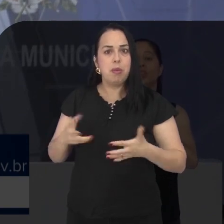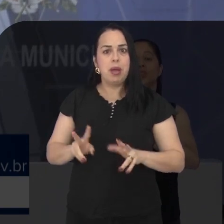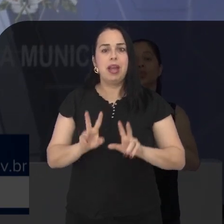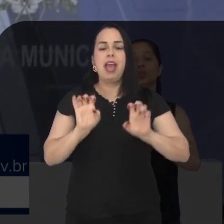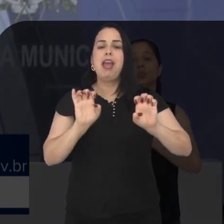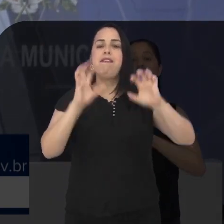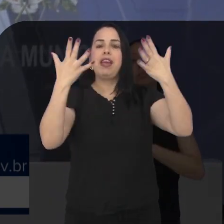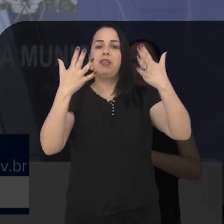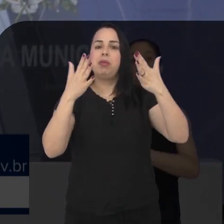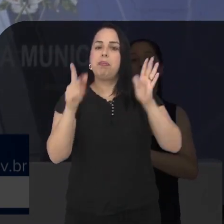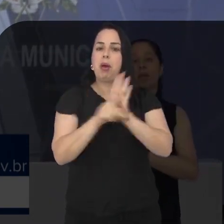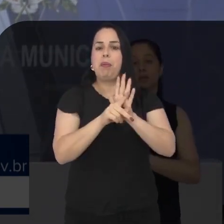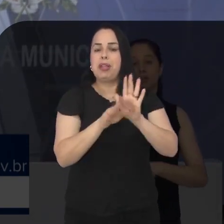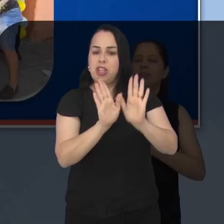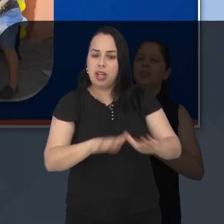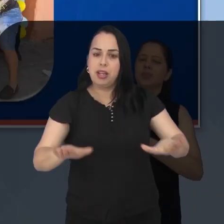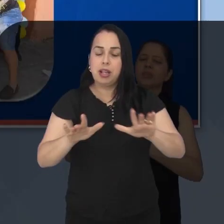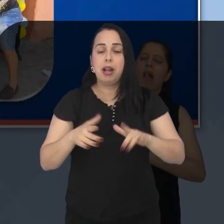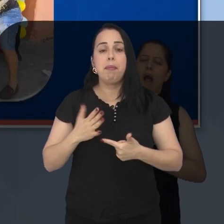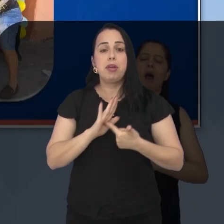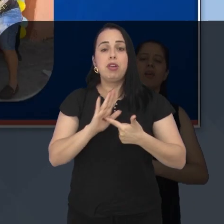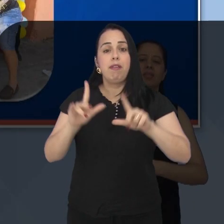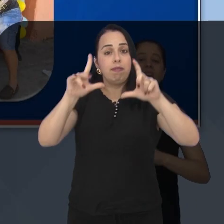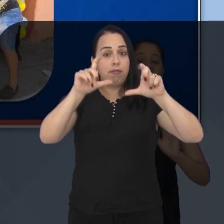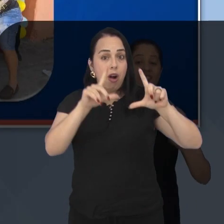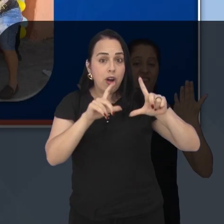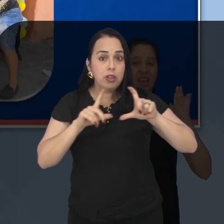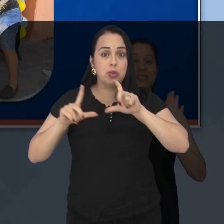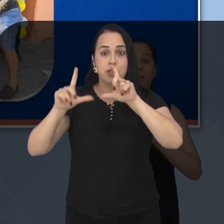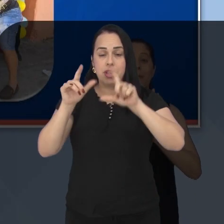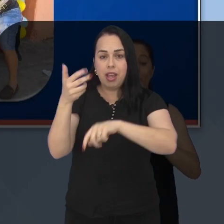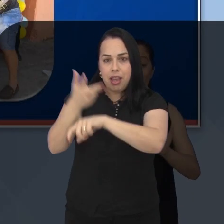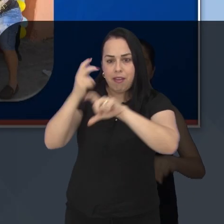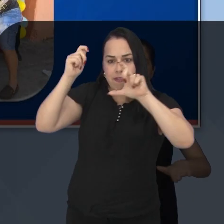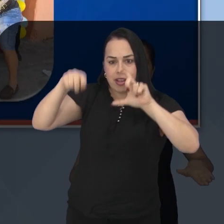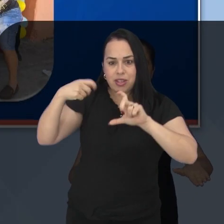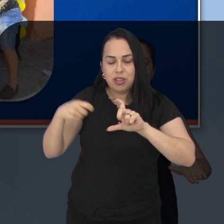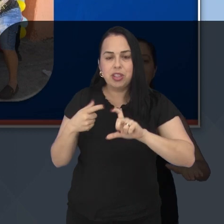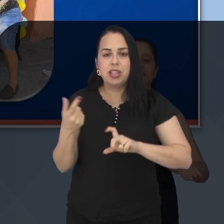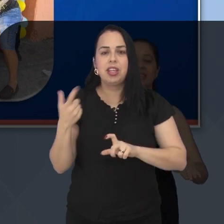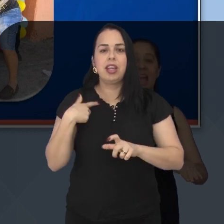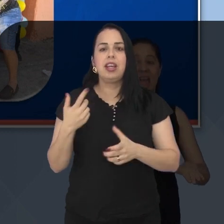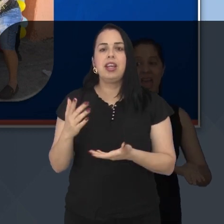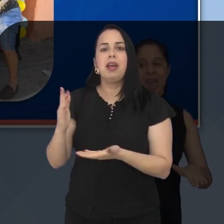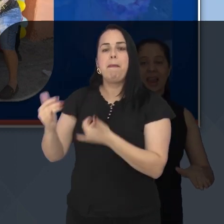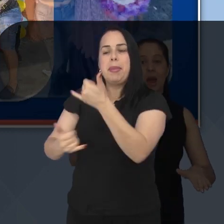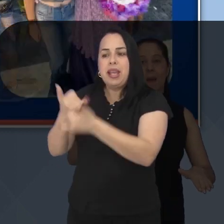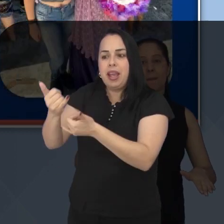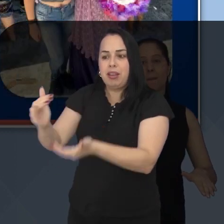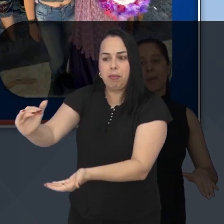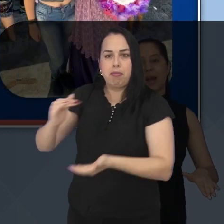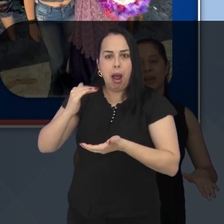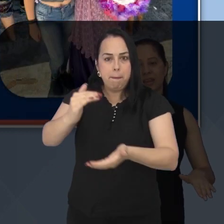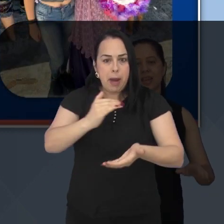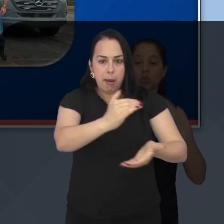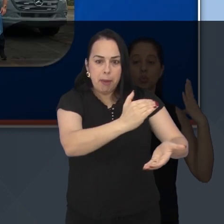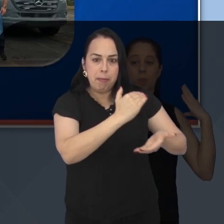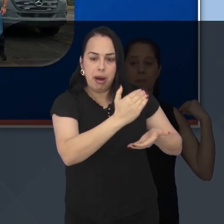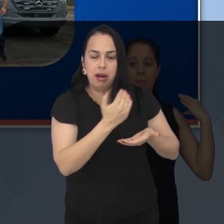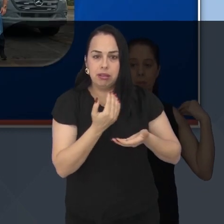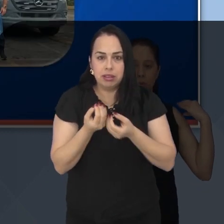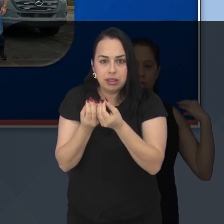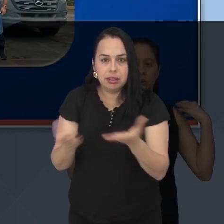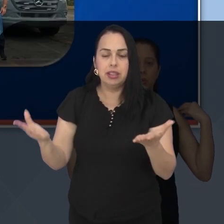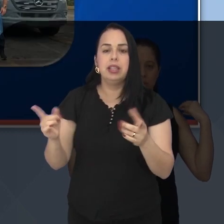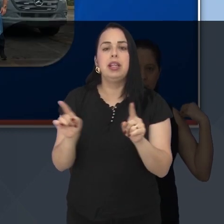foi o vereador Júnior da Farmácia, que apresentou fotos e vídeos de uma ação que arrecadou brinquedos no bairro Majestic.